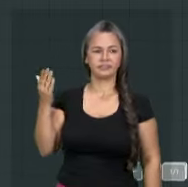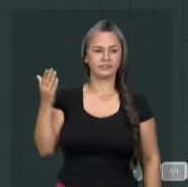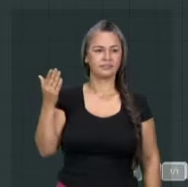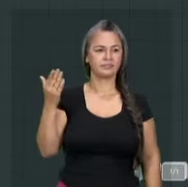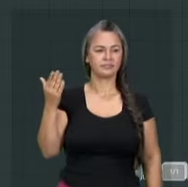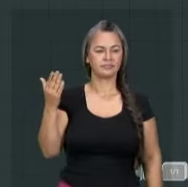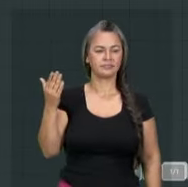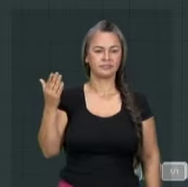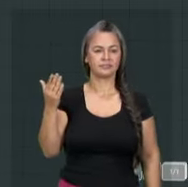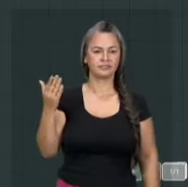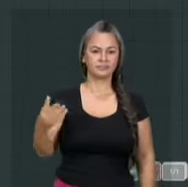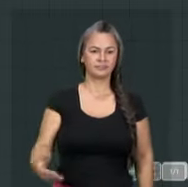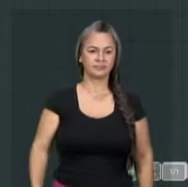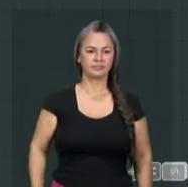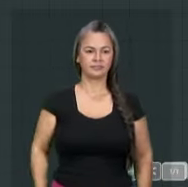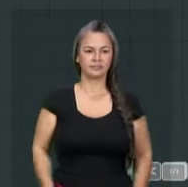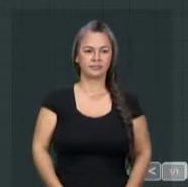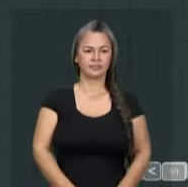dos